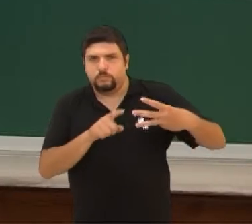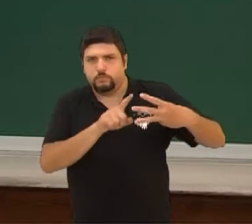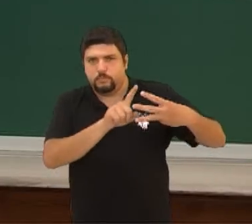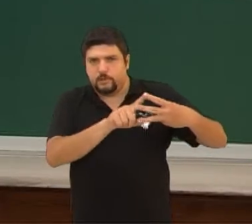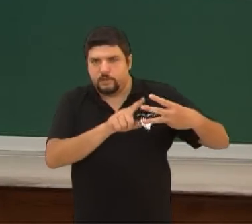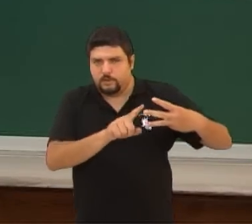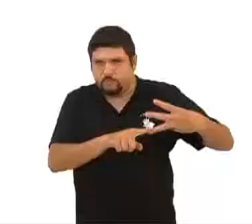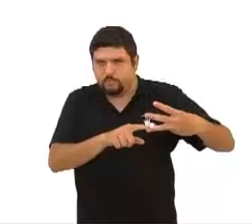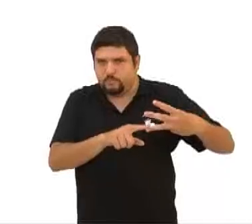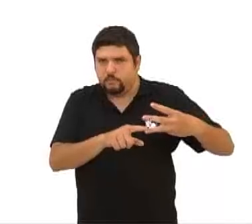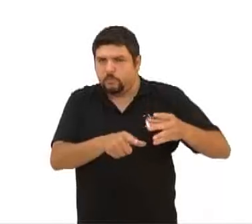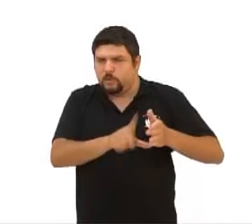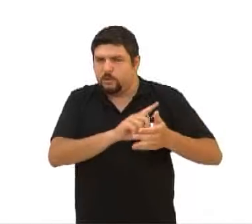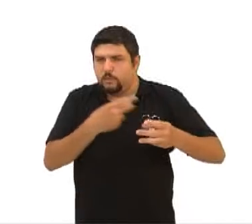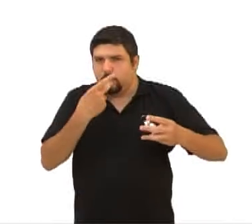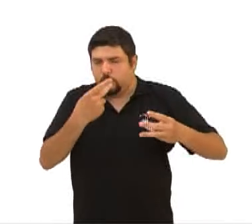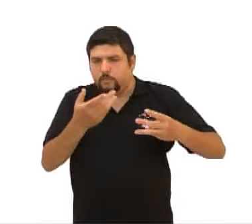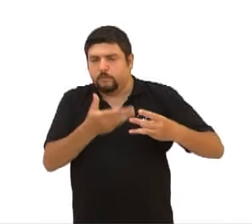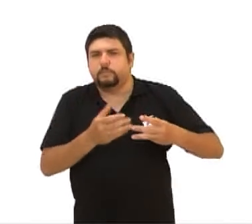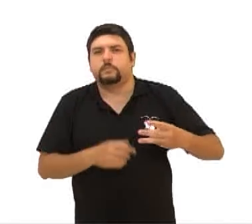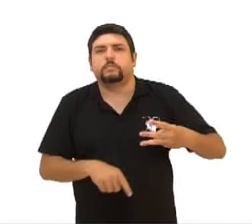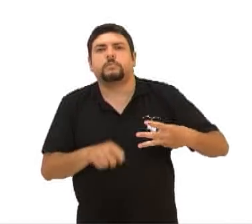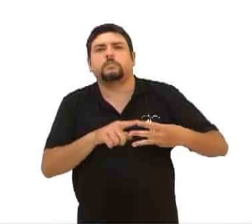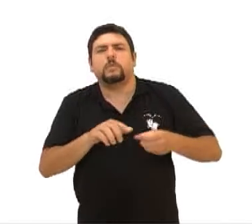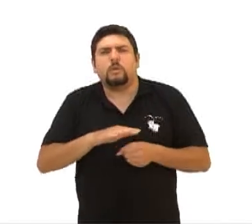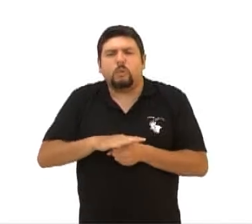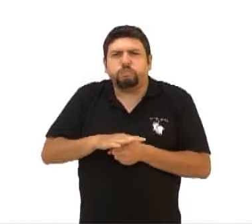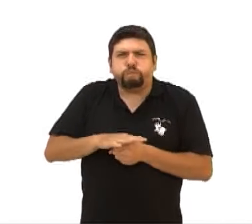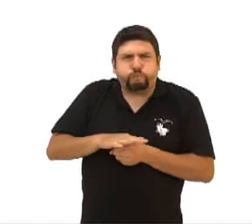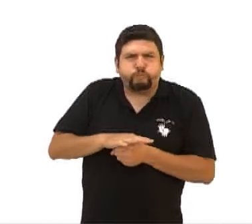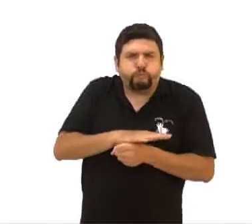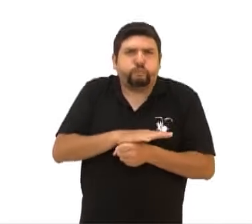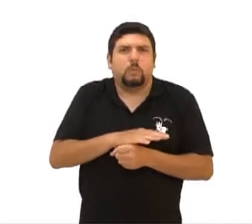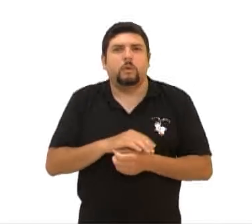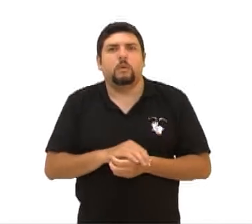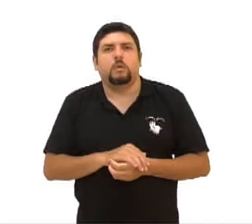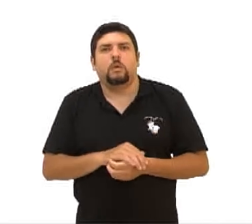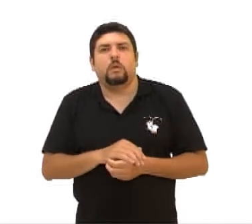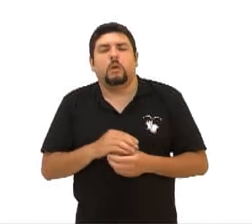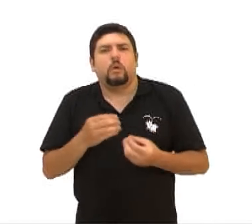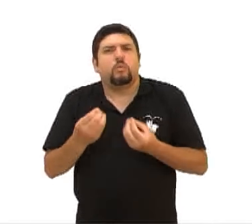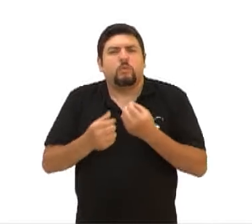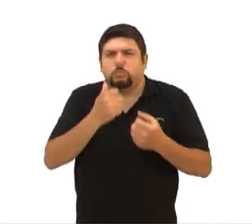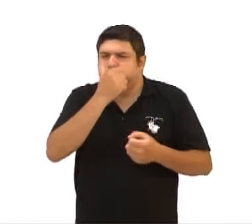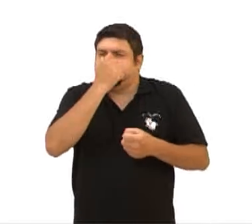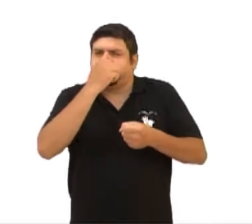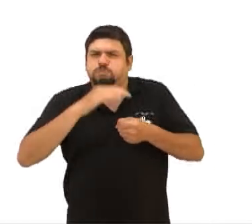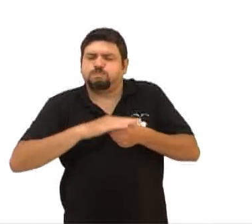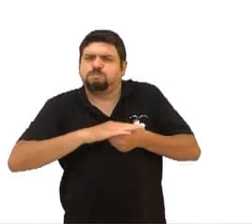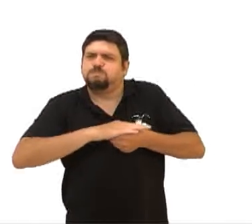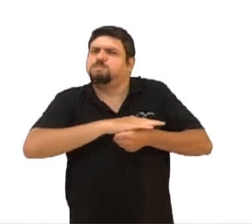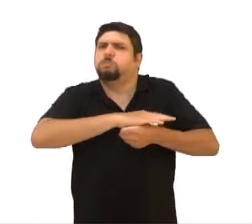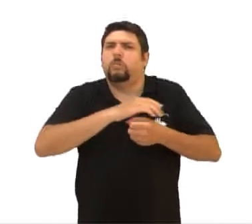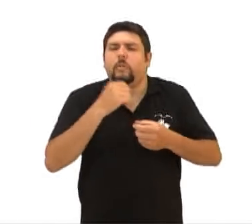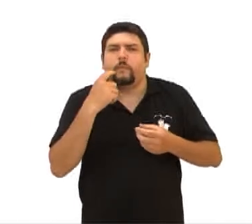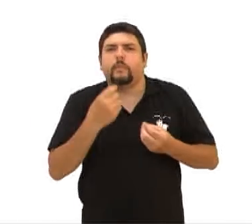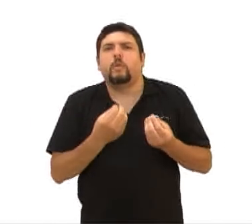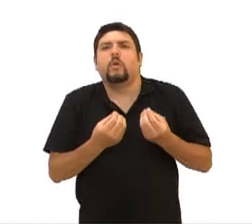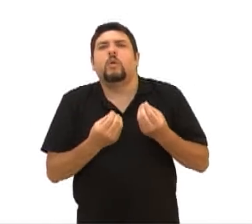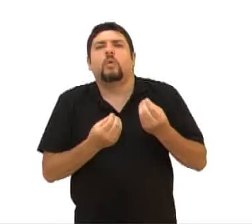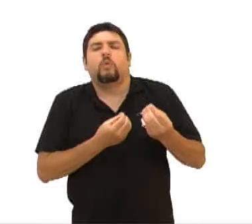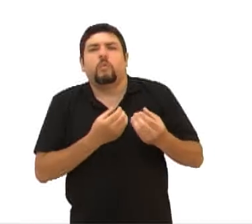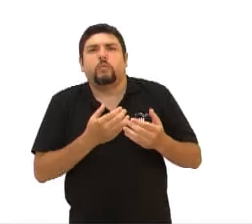né, cada uma delas. Superpovoados, não tem densidade econômica, né, não tem áreas de desenvolvimento econômico.